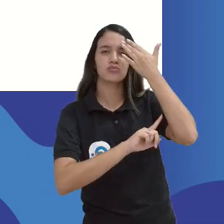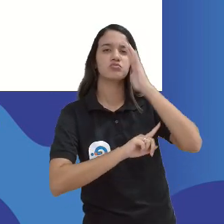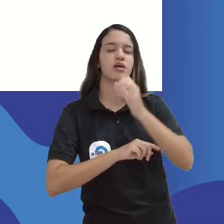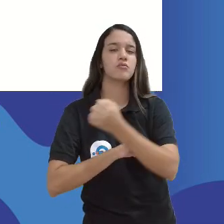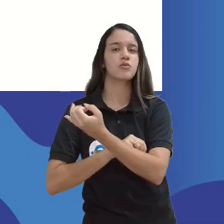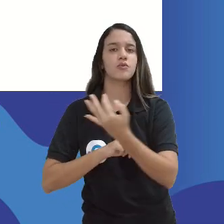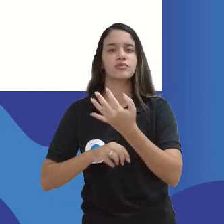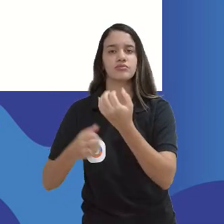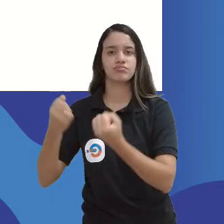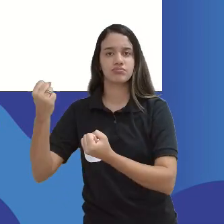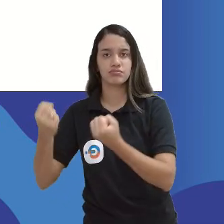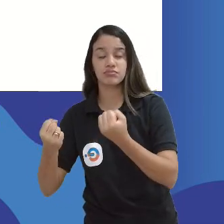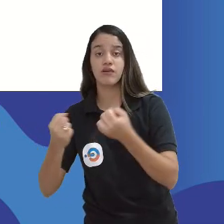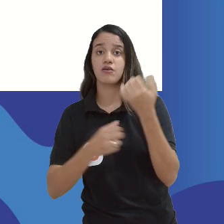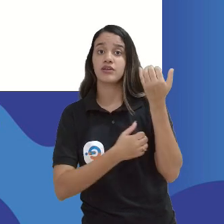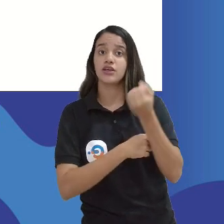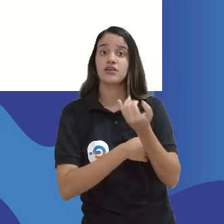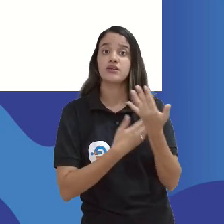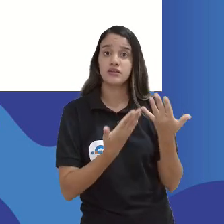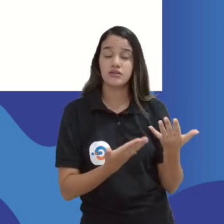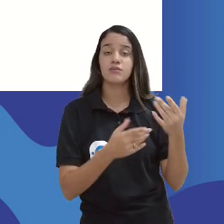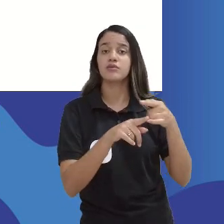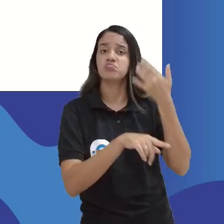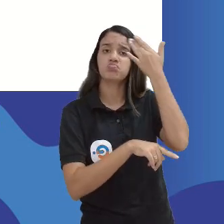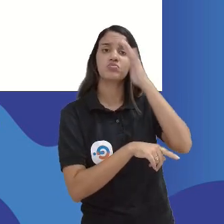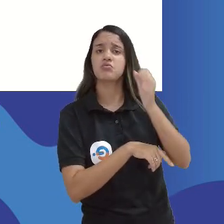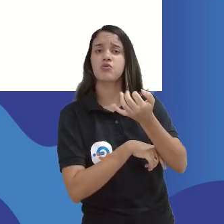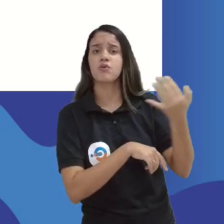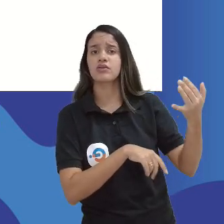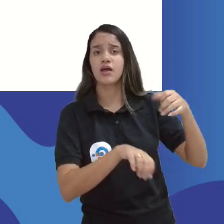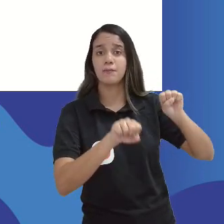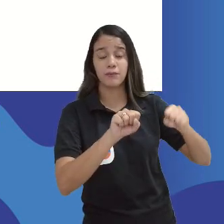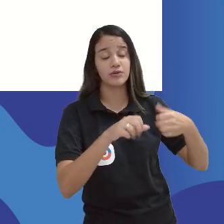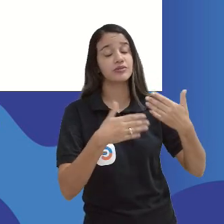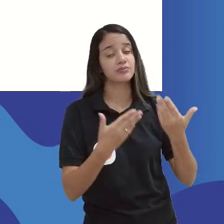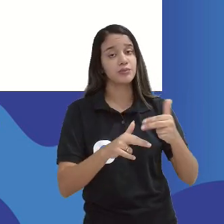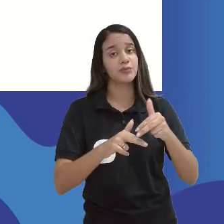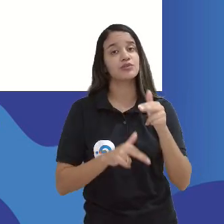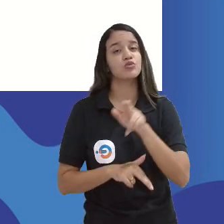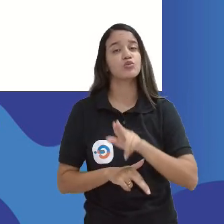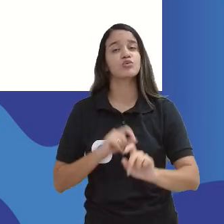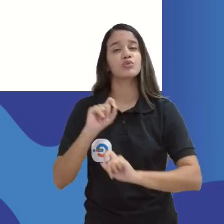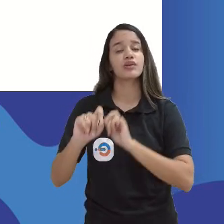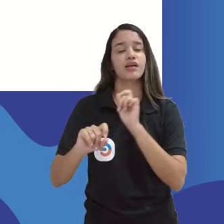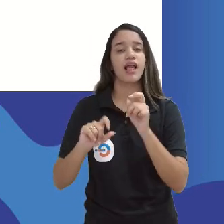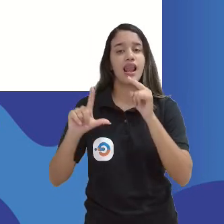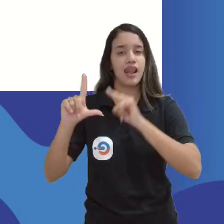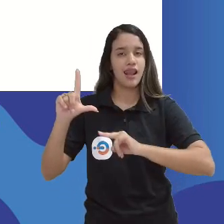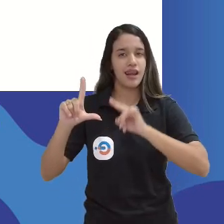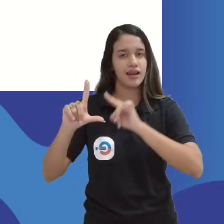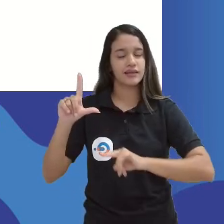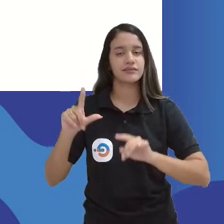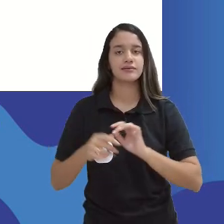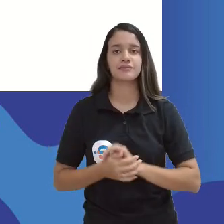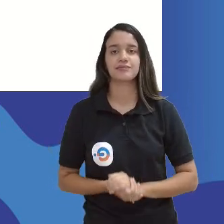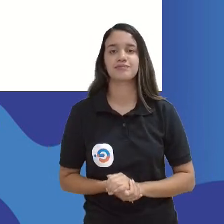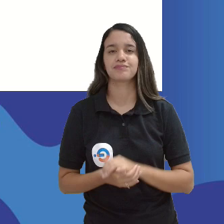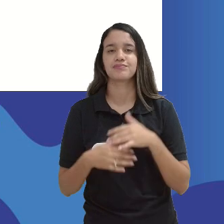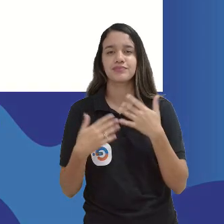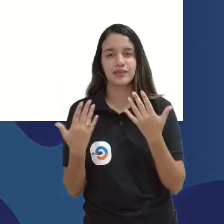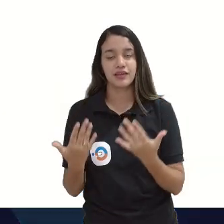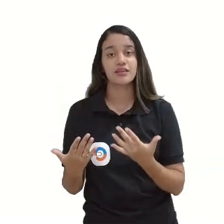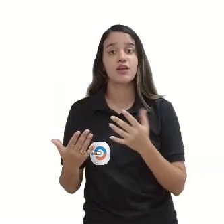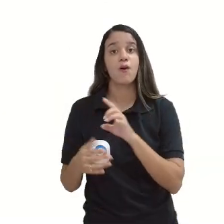quantos carros nem quantas motos. Para isso, a gente usa letras na matemática. Nesse caso, a gente vai fazer o seguinte: para